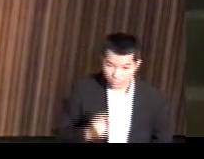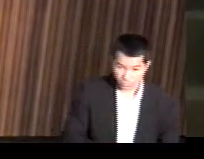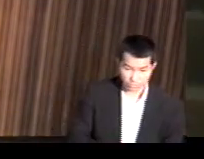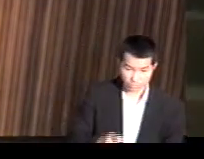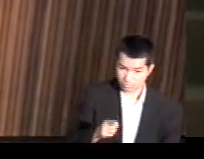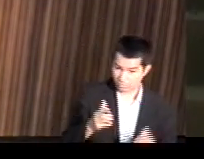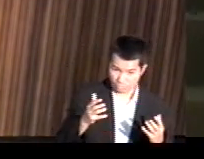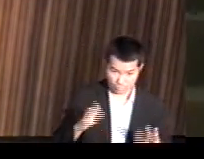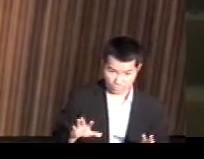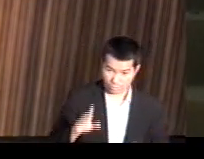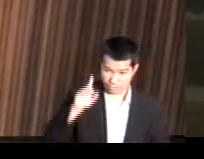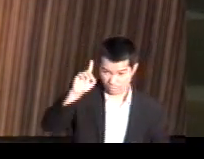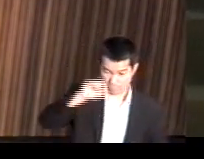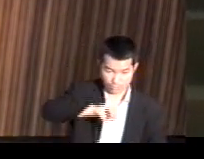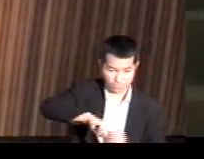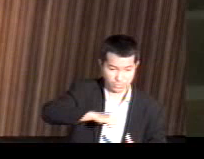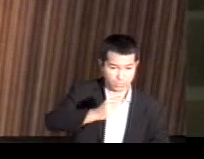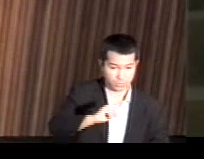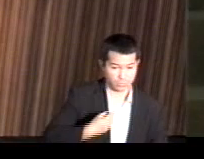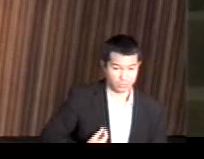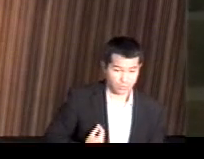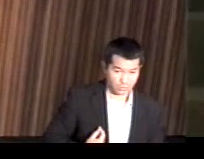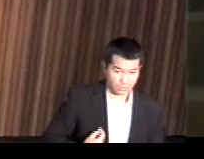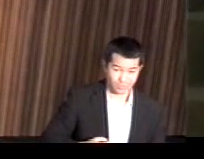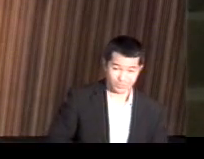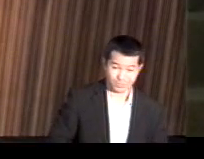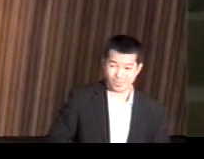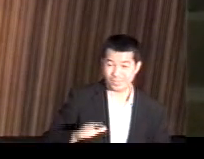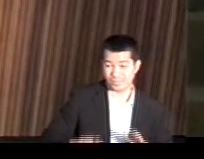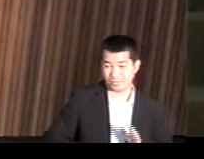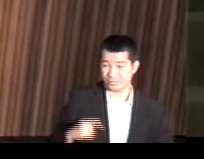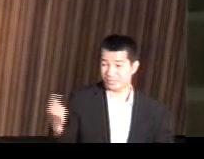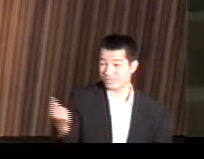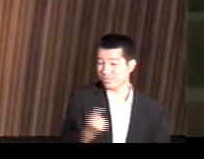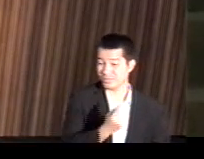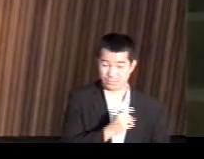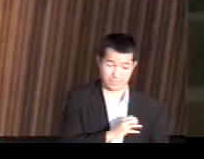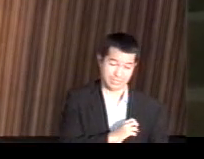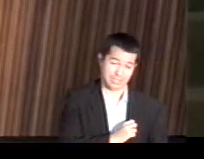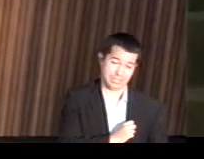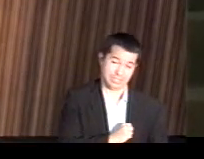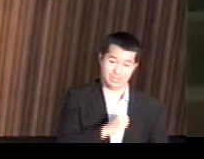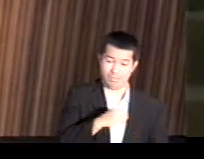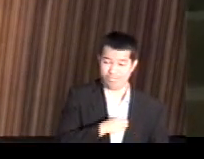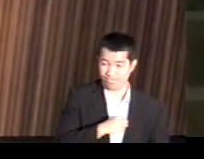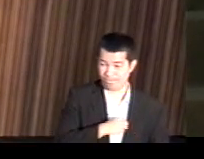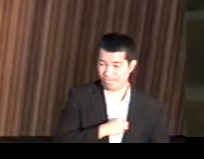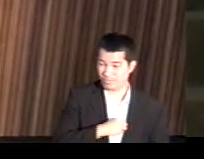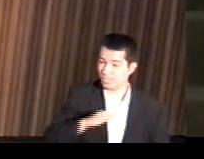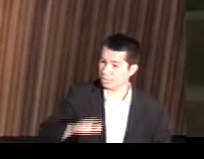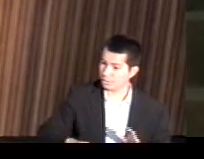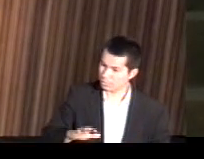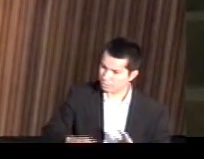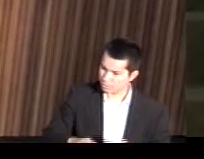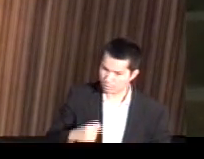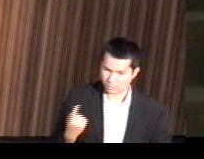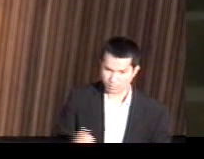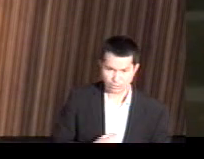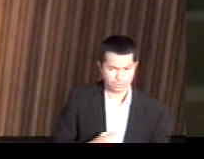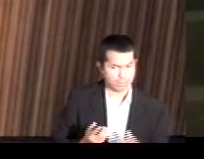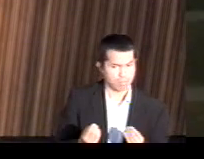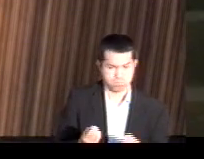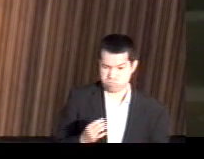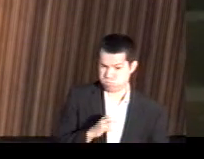o pecado. Em algumas áreas da vida, amamos mais o pecado do que amamos o nosso